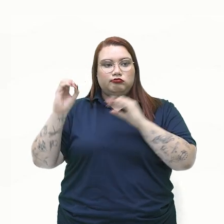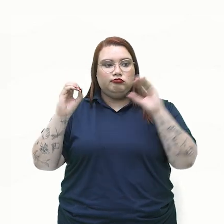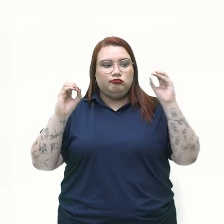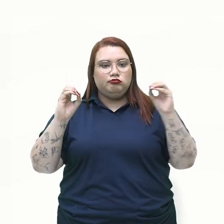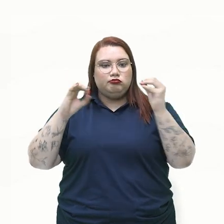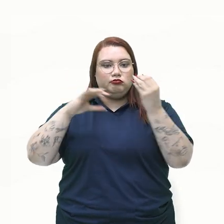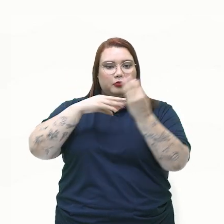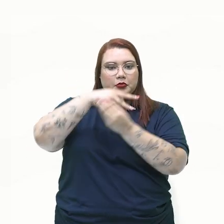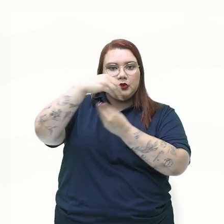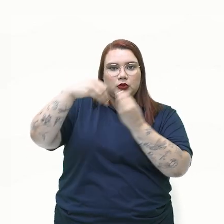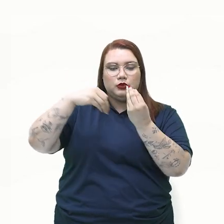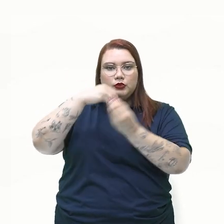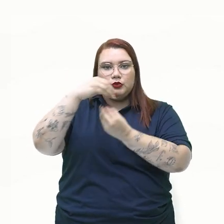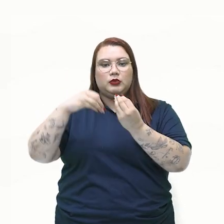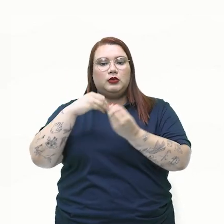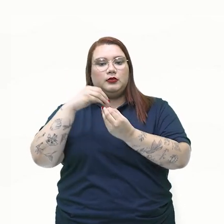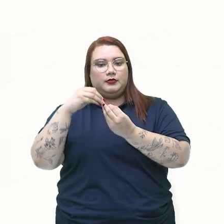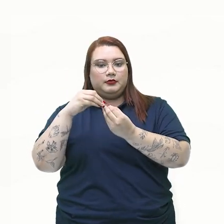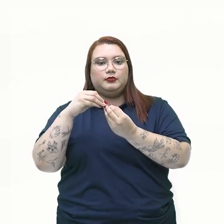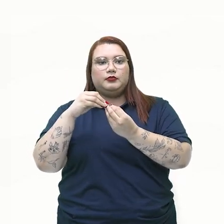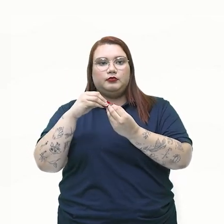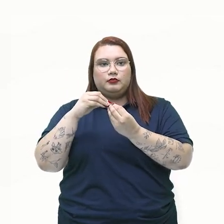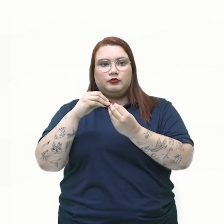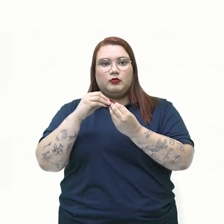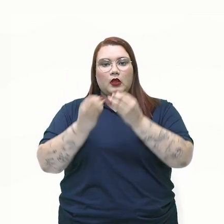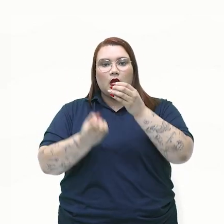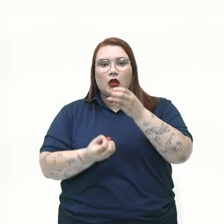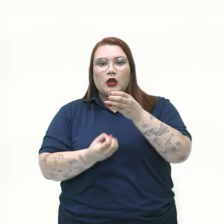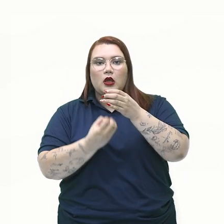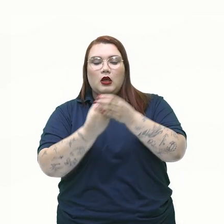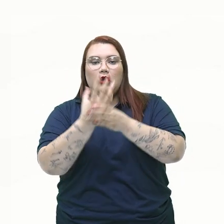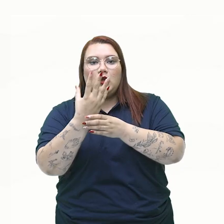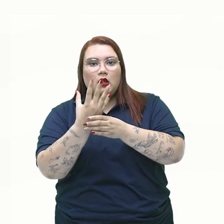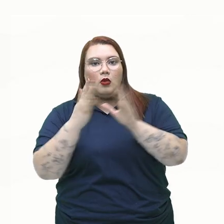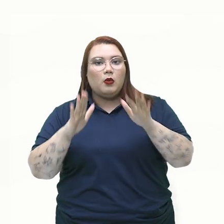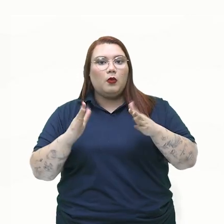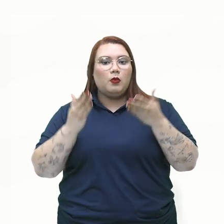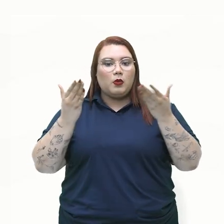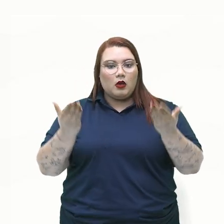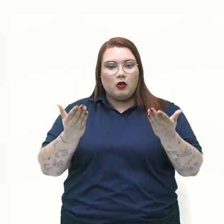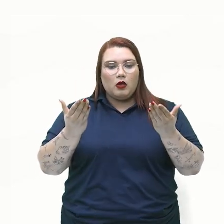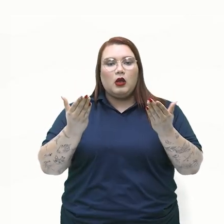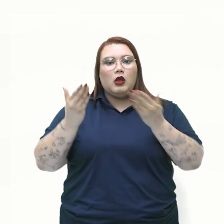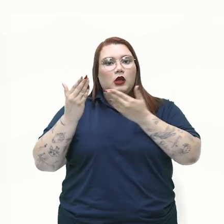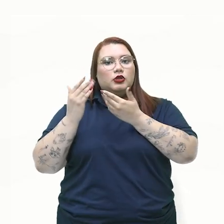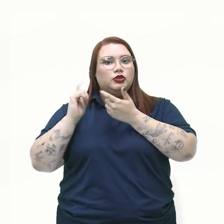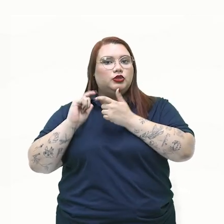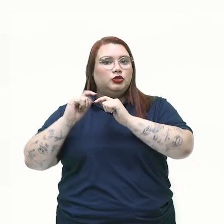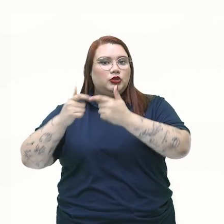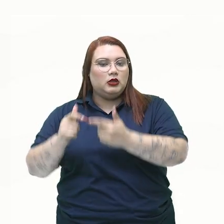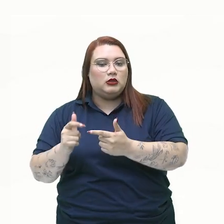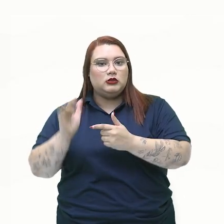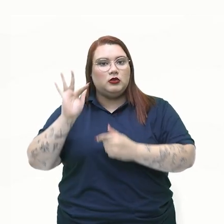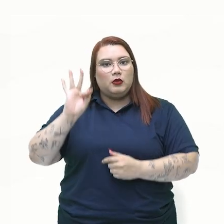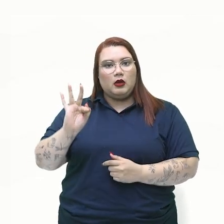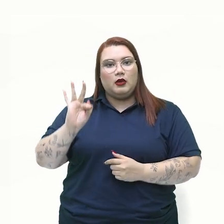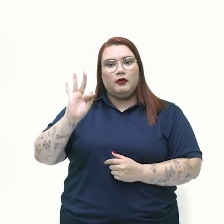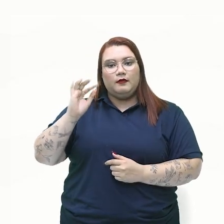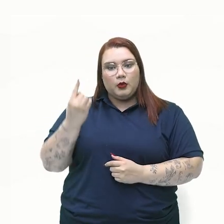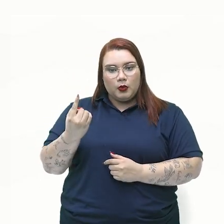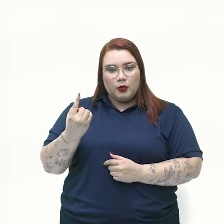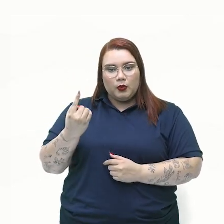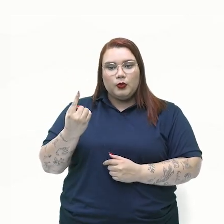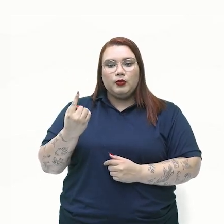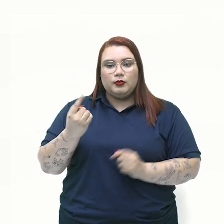o primeiro cruzamento sendo realizado. E aí, a gente observa aqui que nesse cruzamento a gente vai identificar